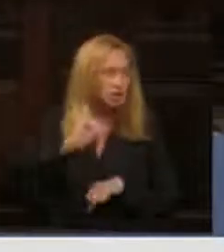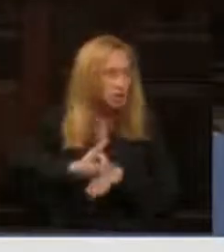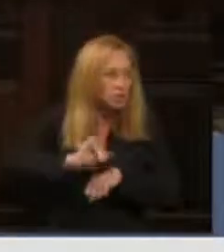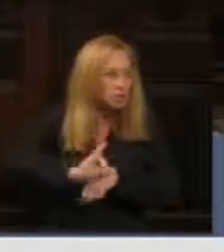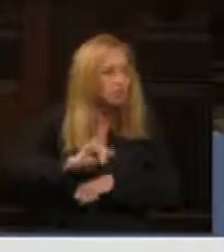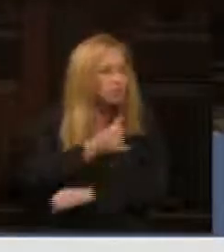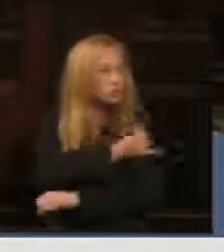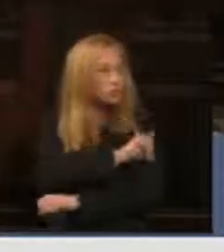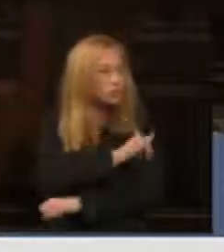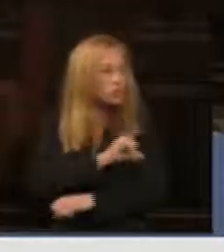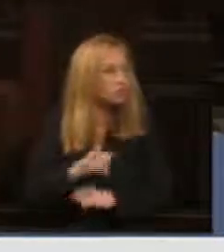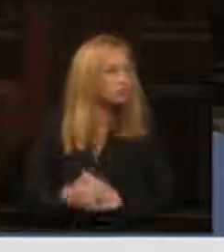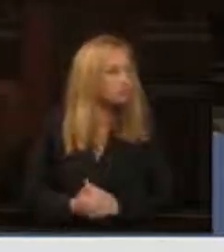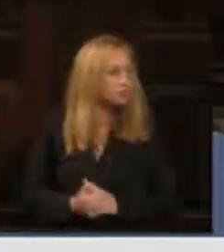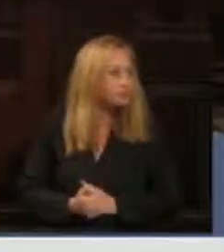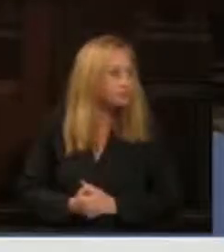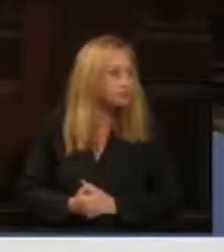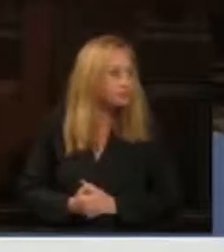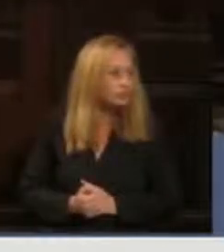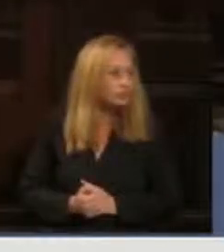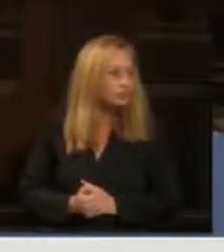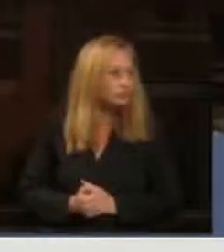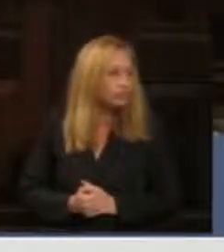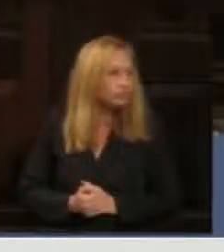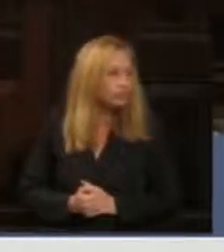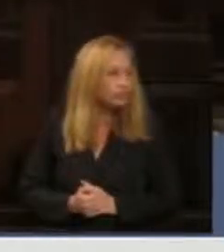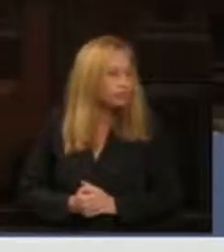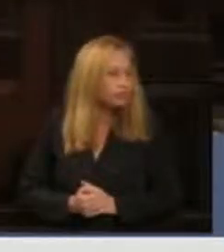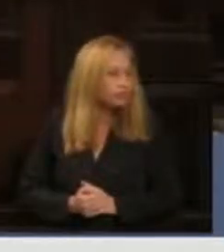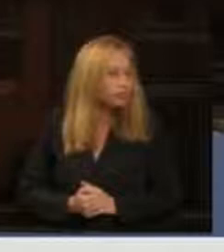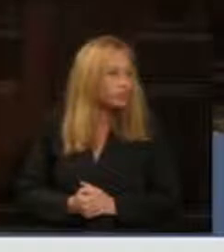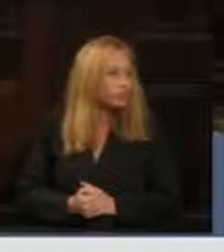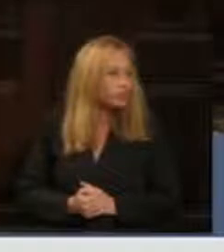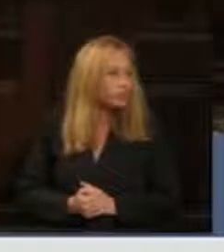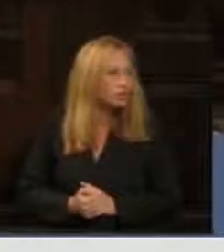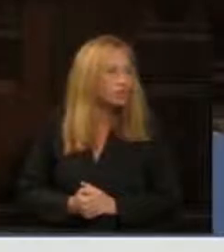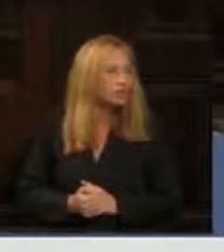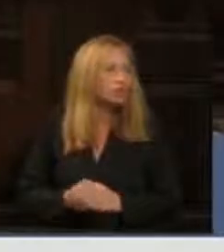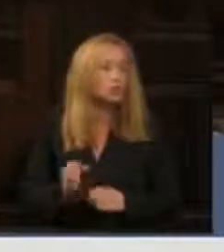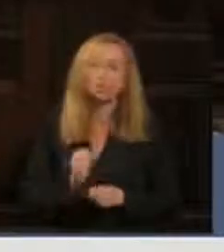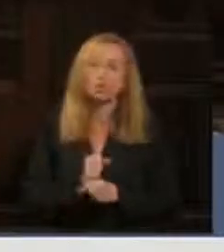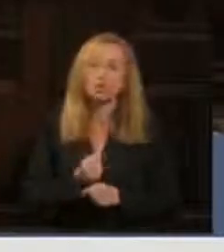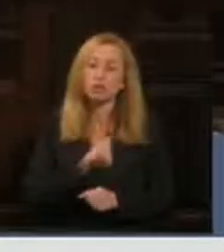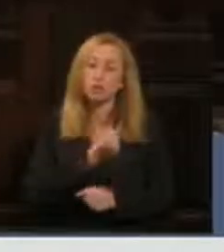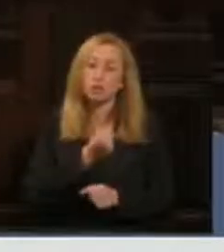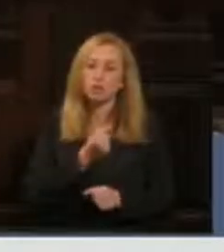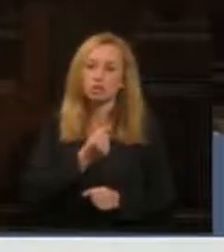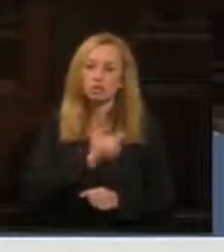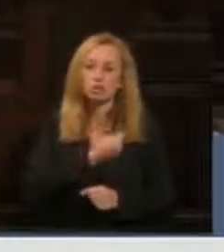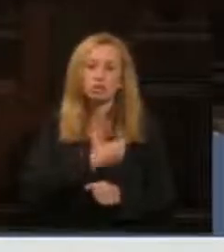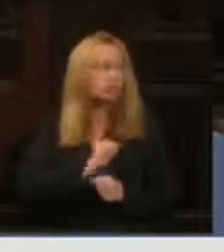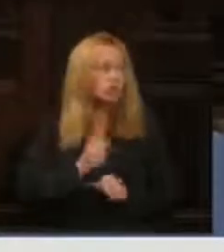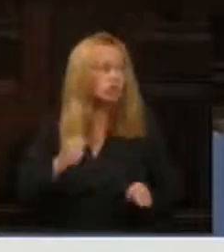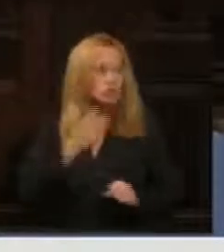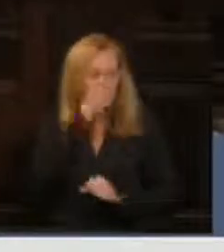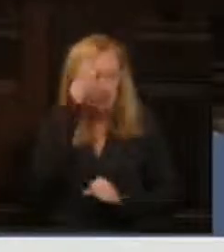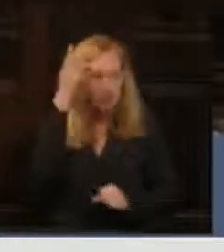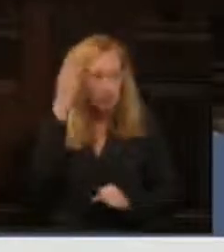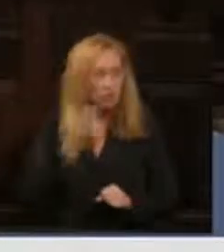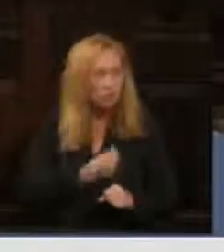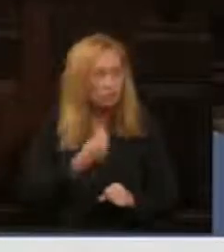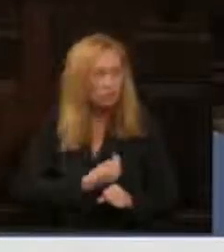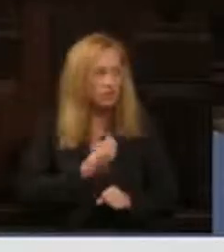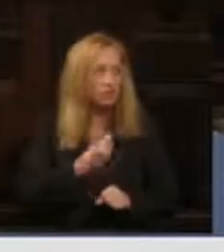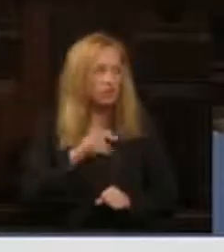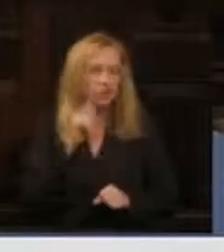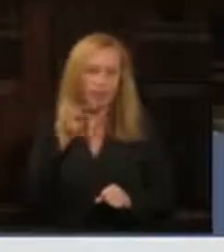Janeiro, e a grande parte da população da Baixada segue sem acesso